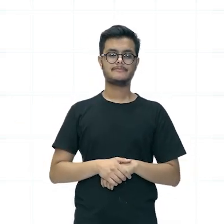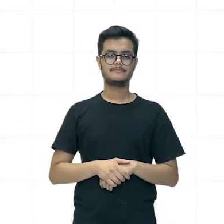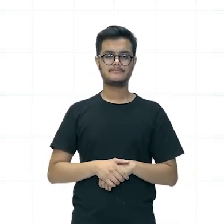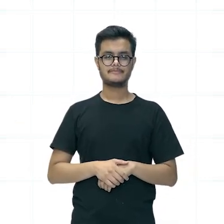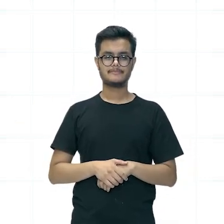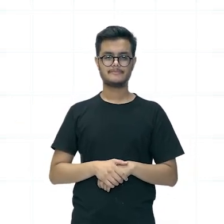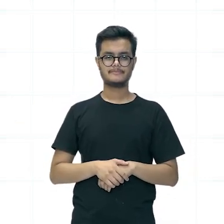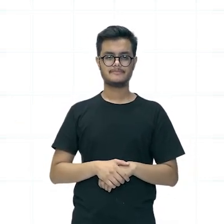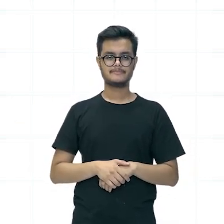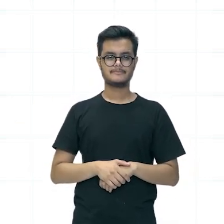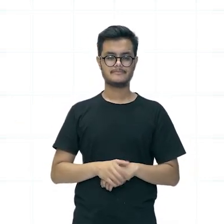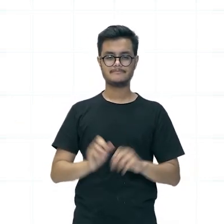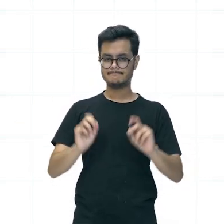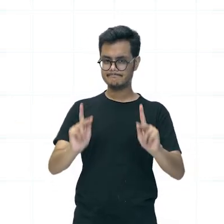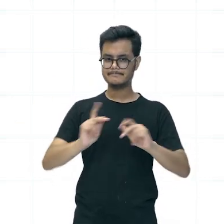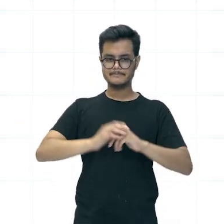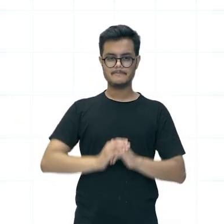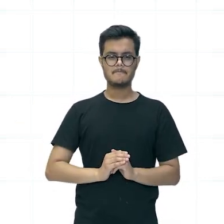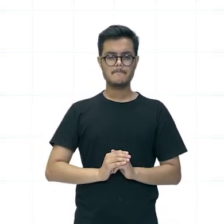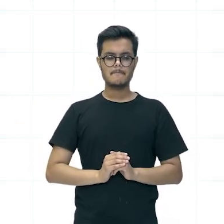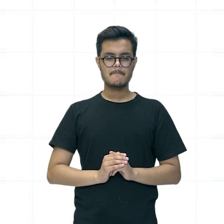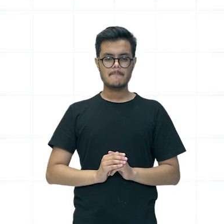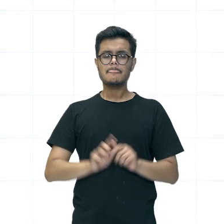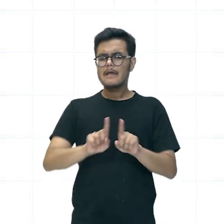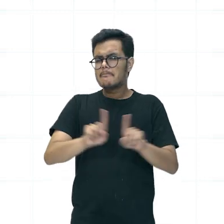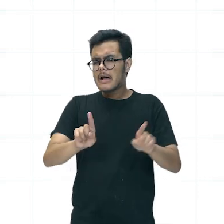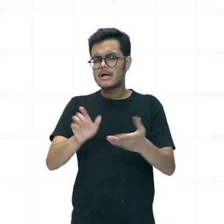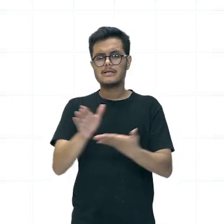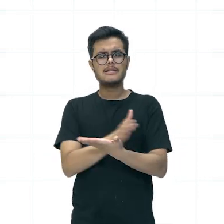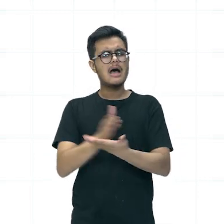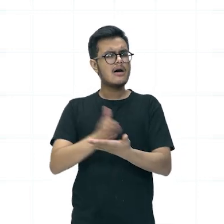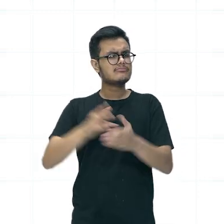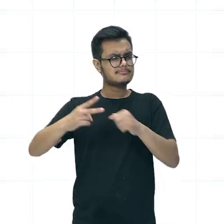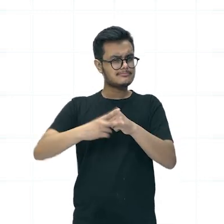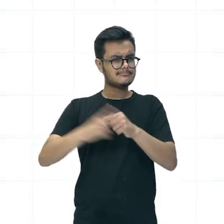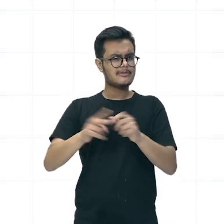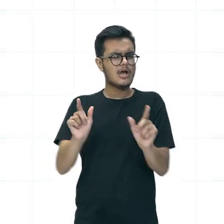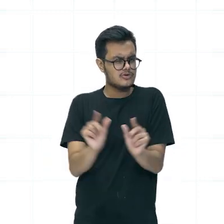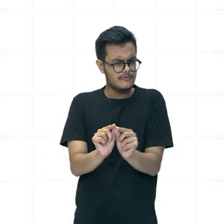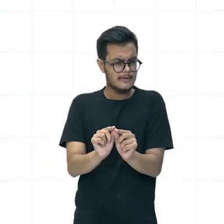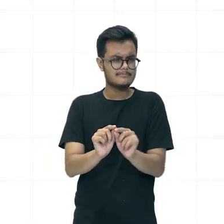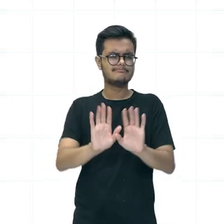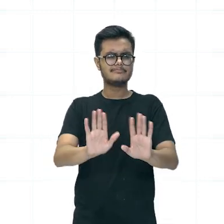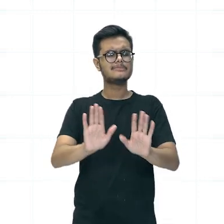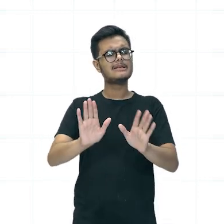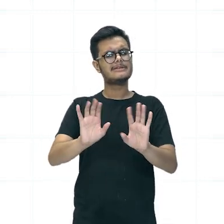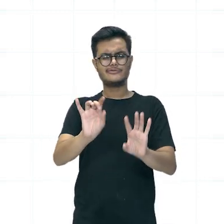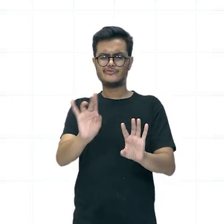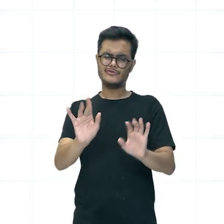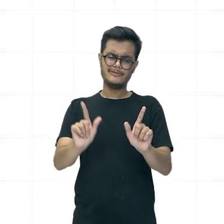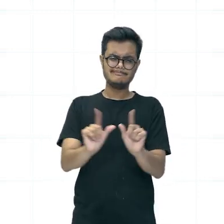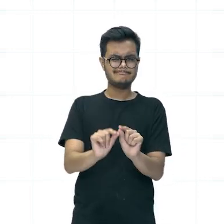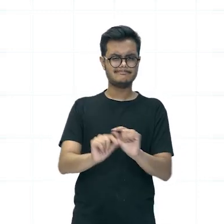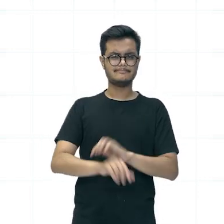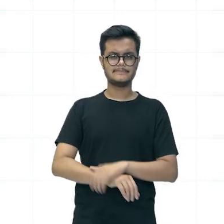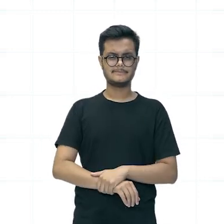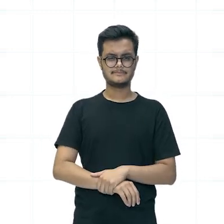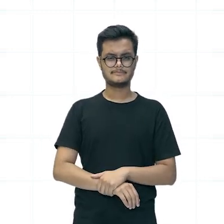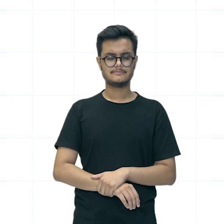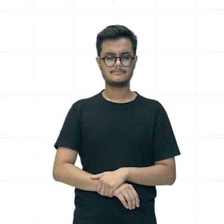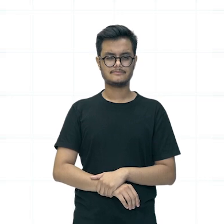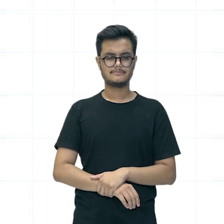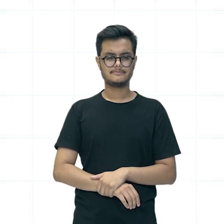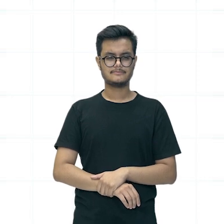em consoante, tá bom? Mas são apenas alguns verbos, não são a maioria, tá bom? Por isso que eles entram nas exceções. Vamos